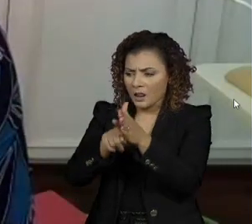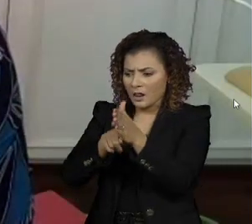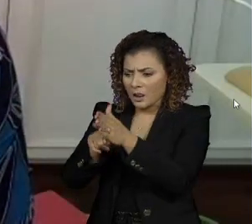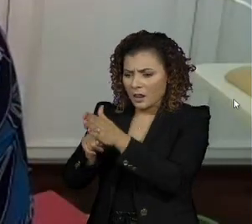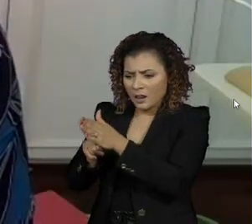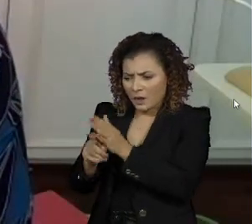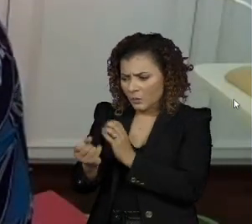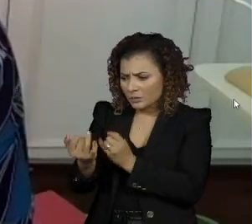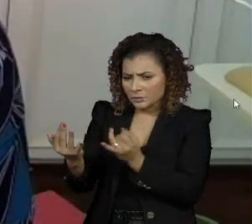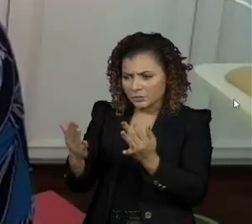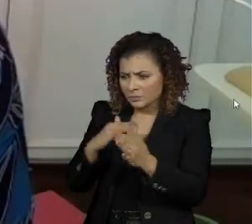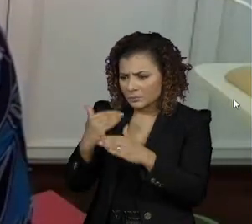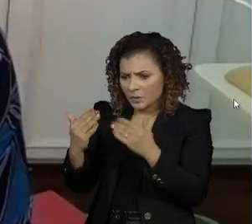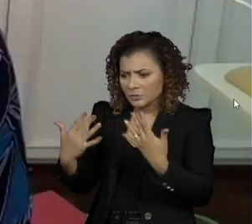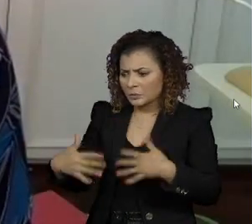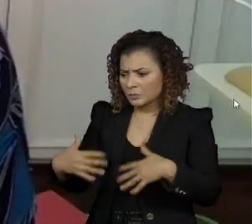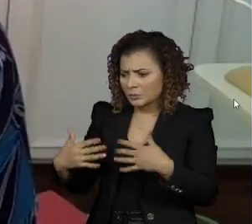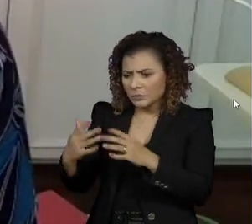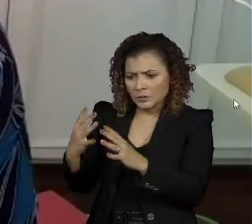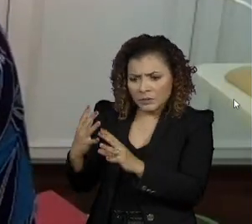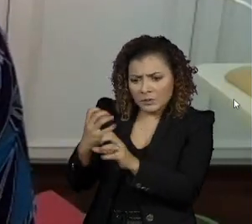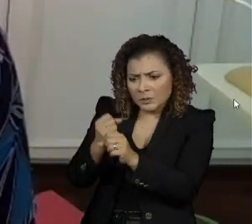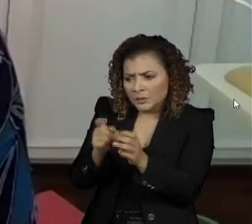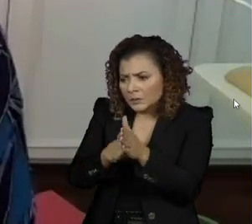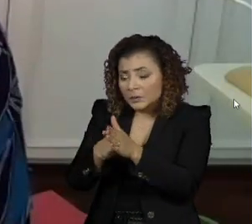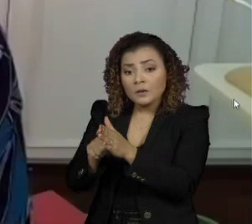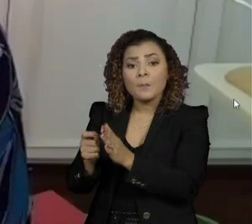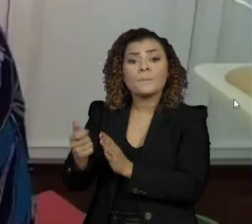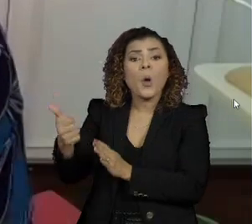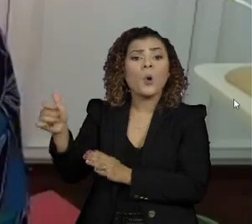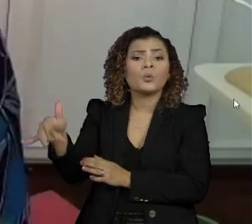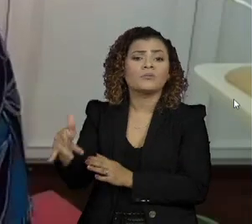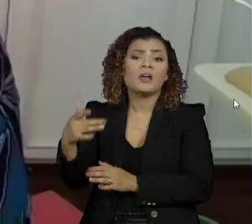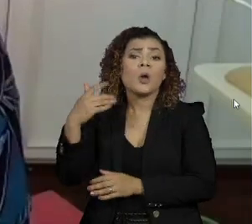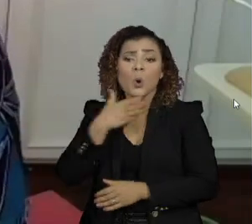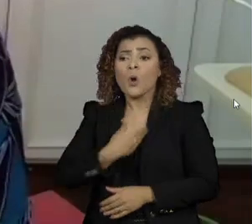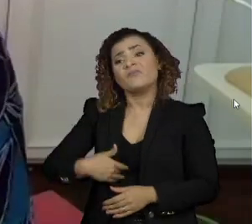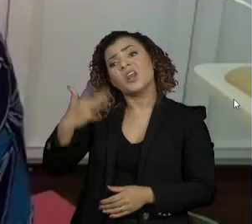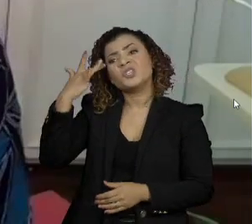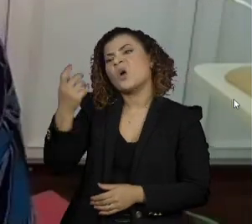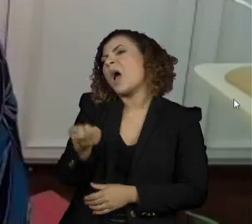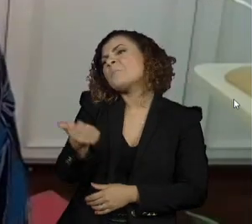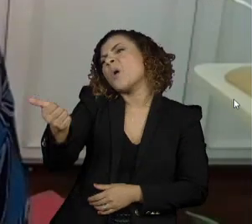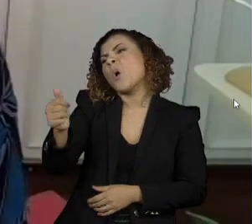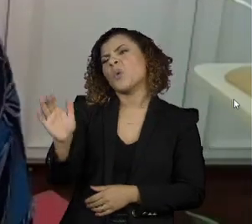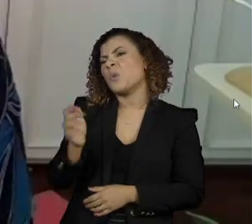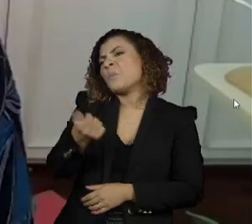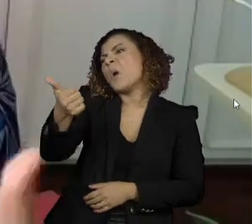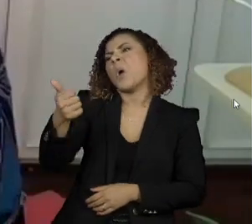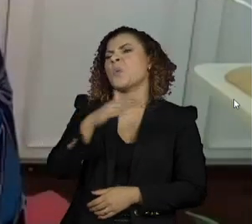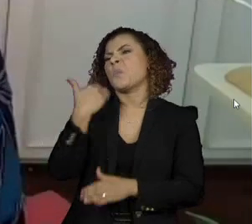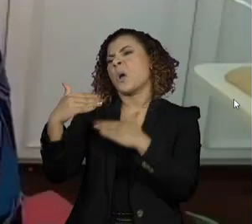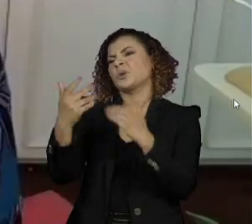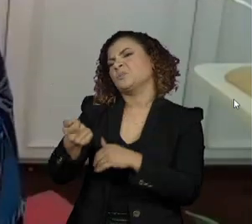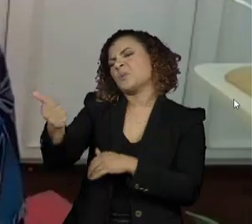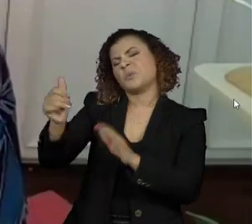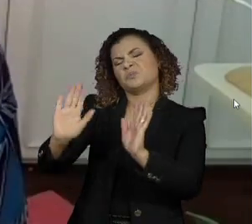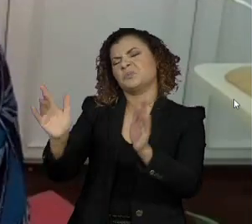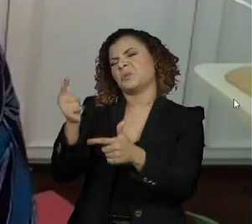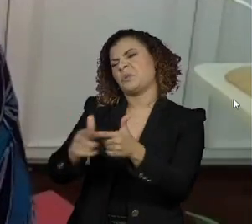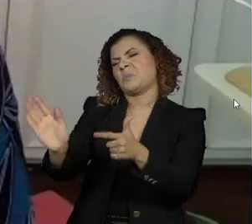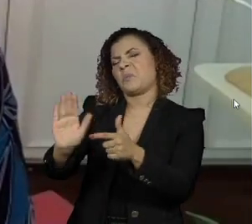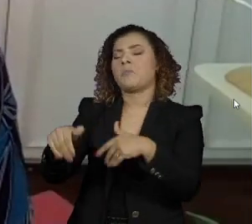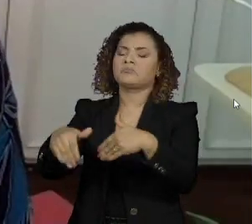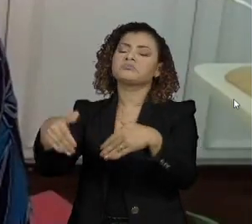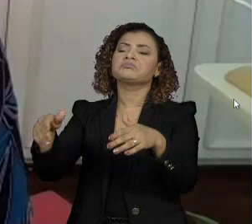de óbitos seria bem mais baixo. E o governo apostou, aceitou que esses óbitos aconteceriam, decidiu causar a